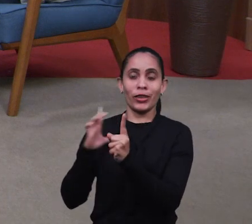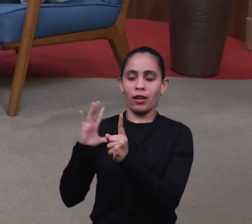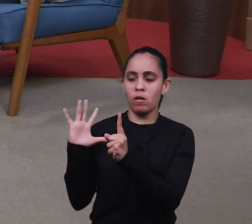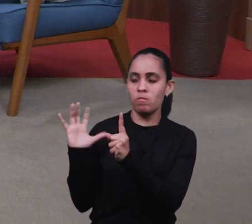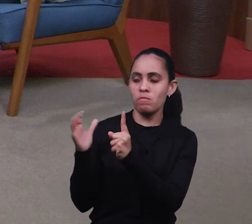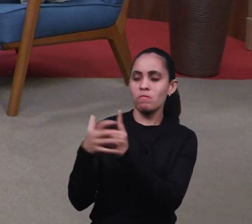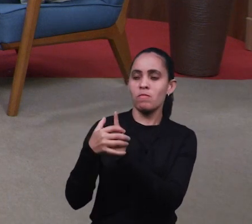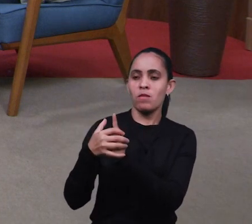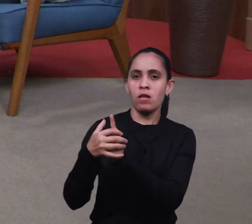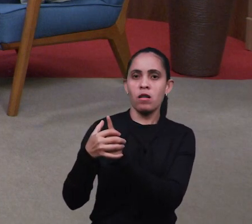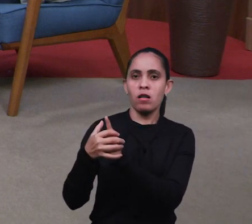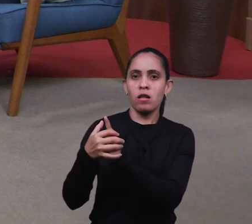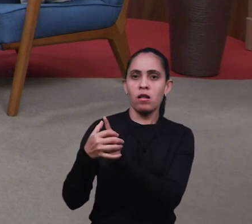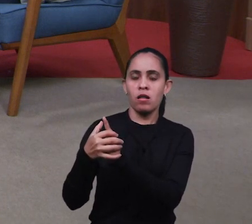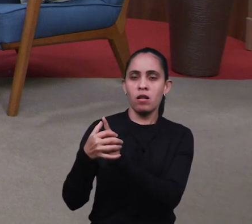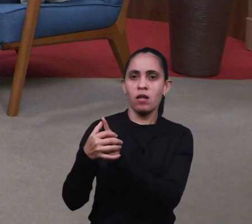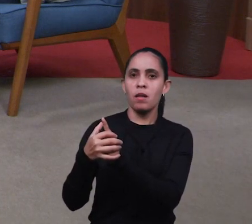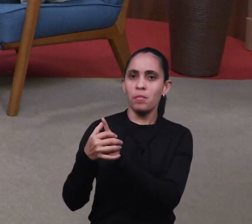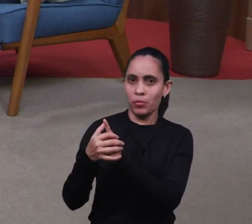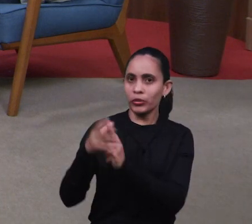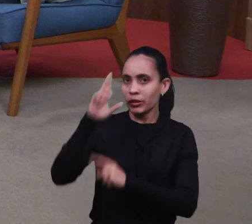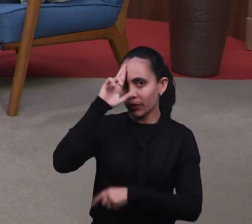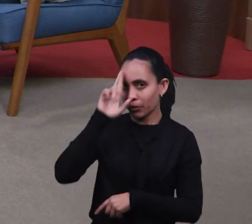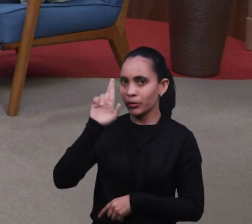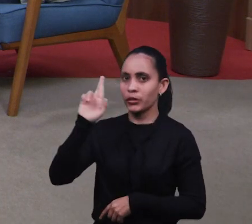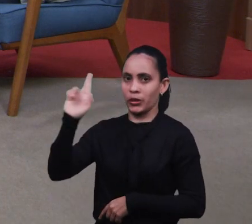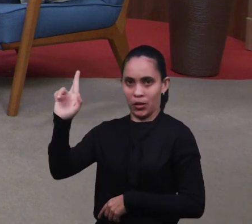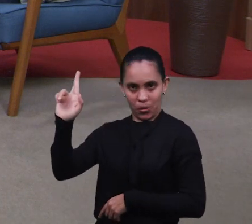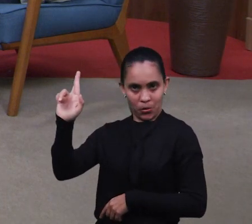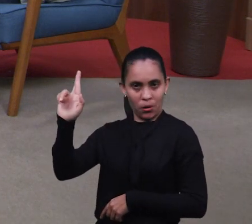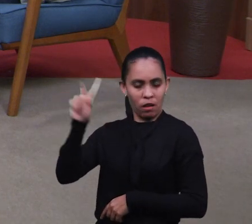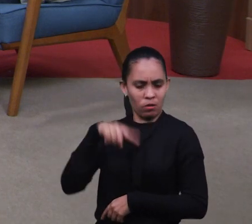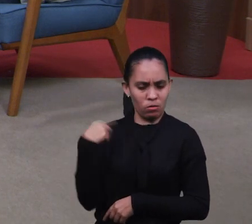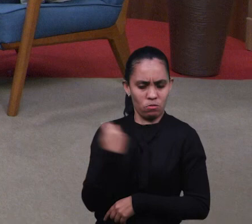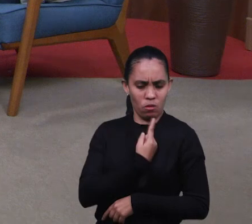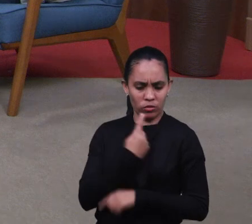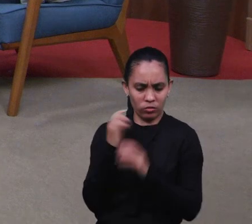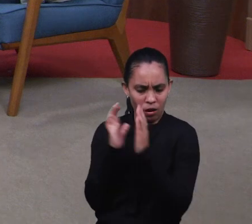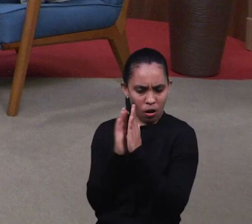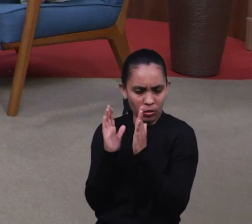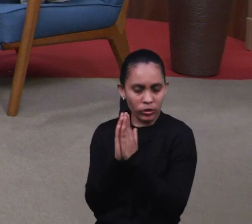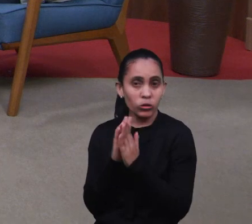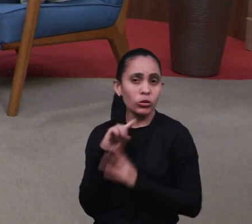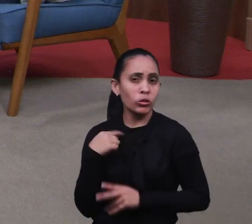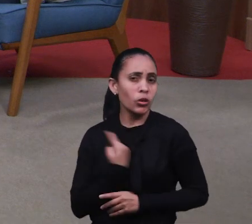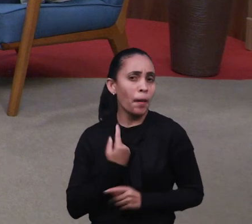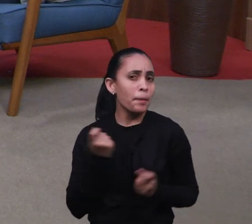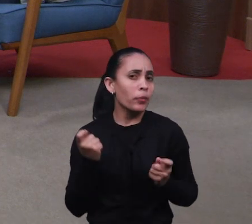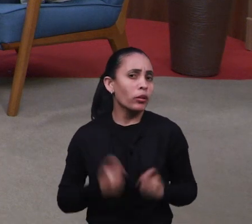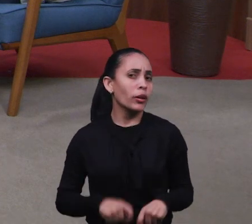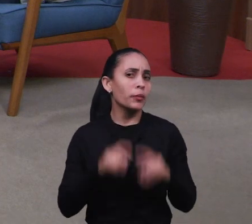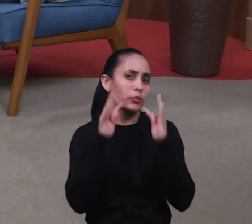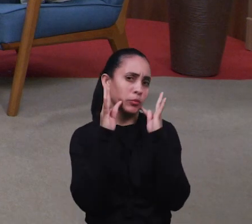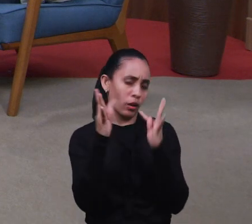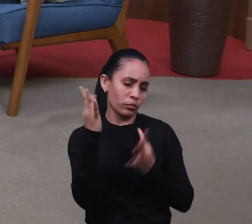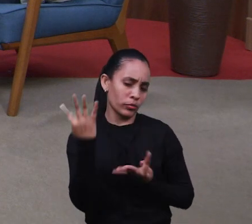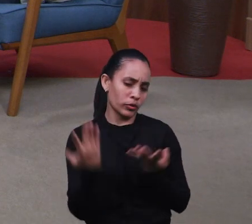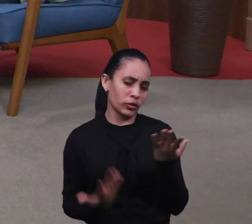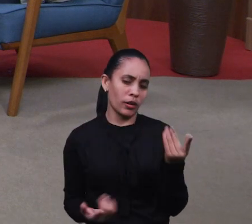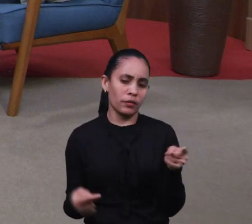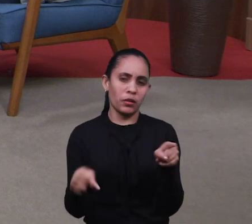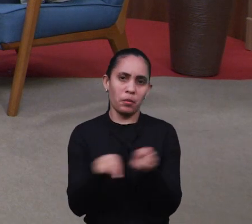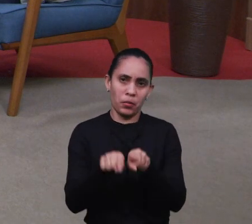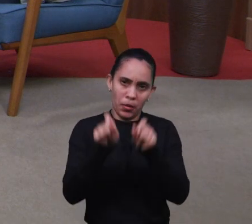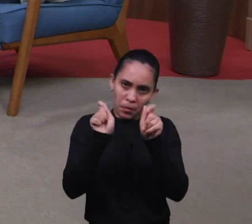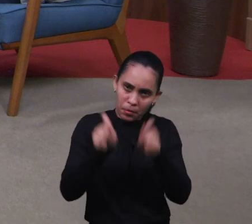do Onipotente. Glória a Jesus. É a oração da igreja que nós podemos testemunhar, e os crentes também. Quem está debaixo